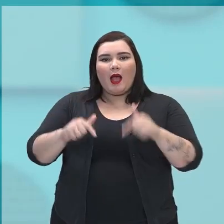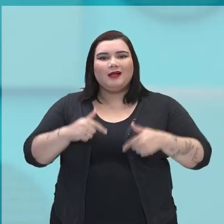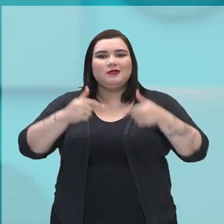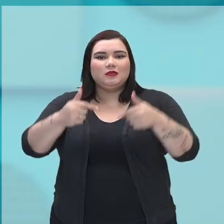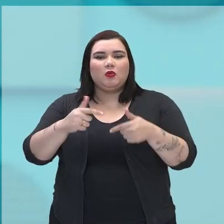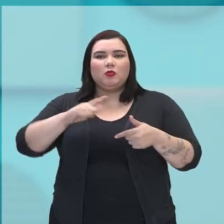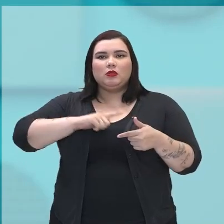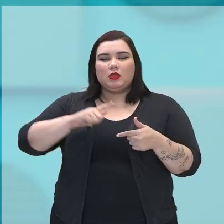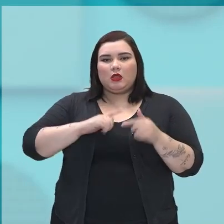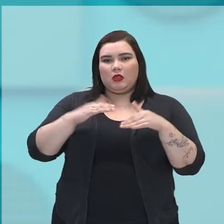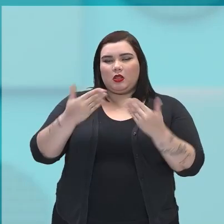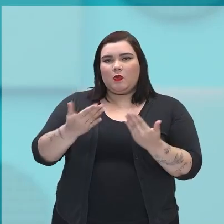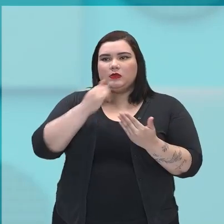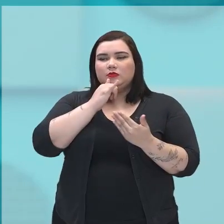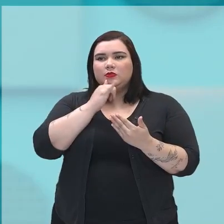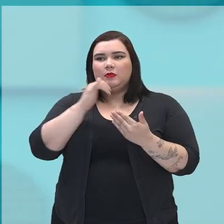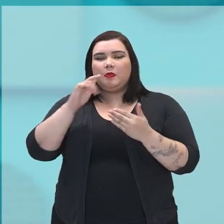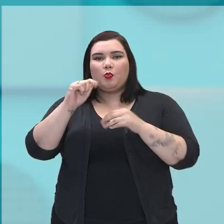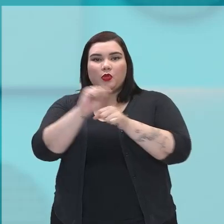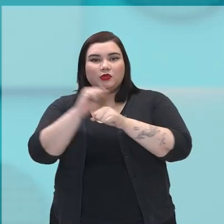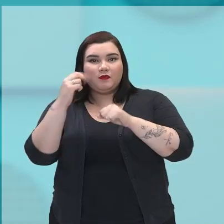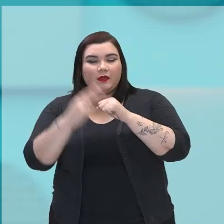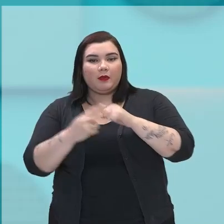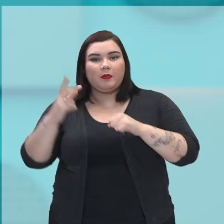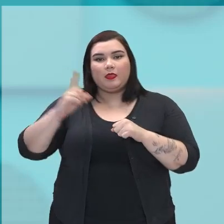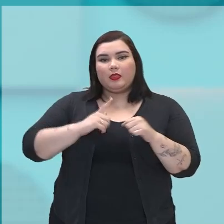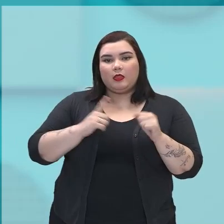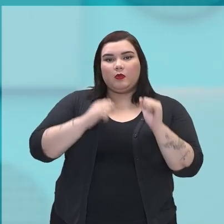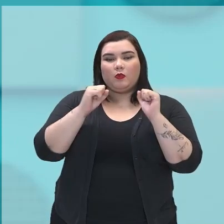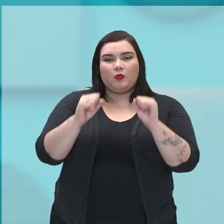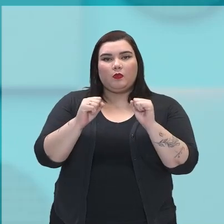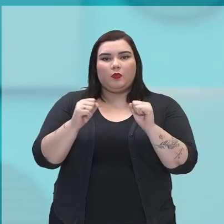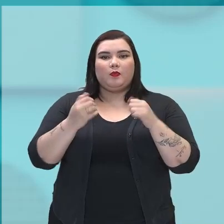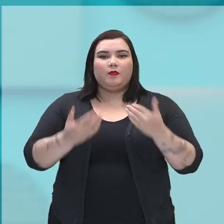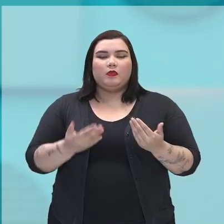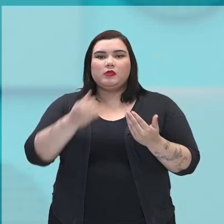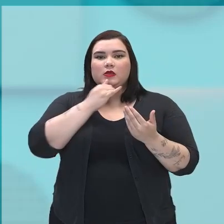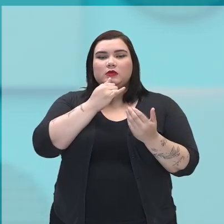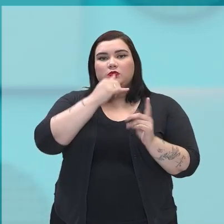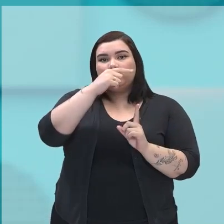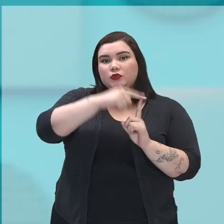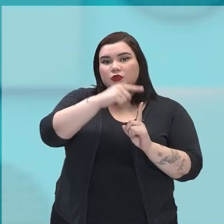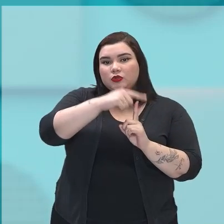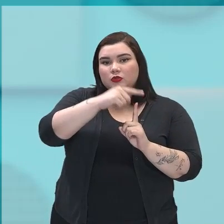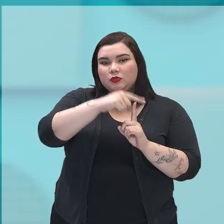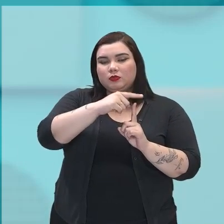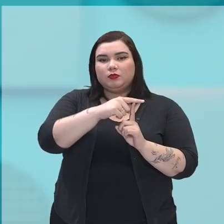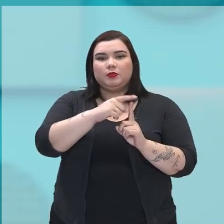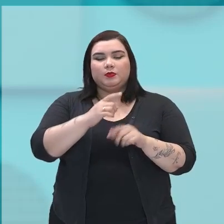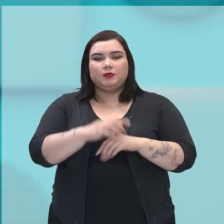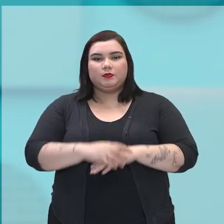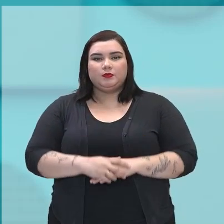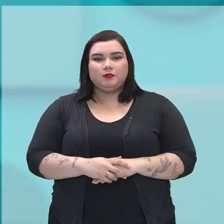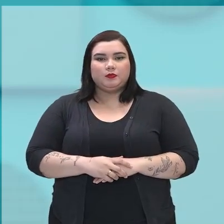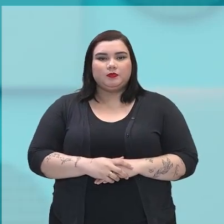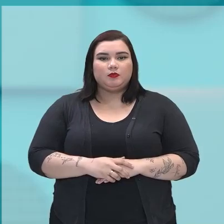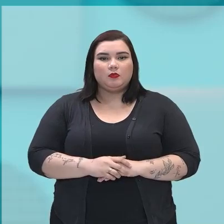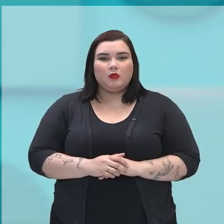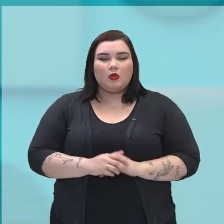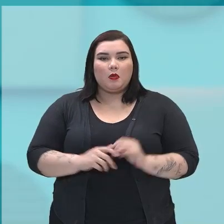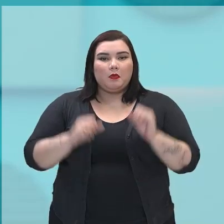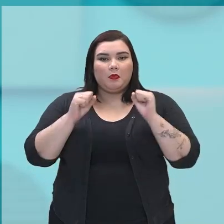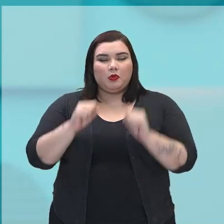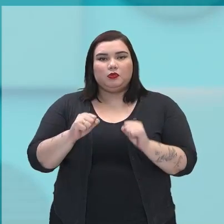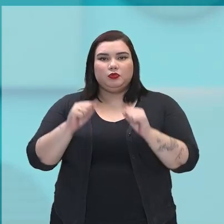Lembrando que o advérbio, ele pode dar a ideia de modo, como nós vimos lá no começo, seriously, de